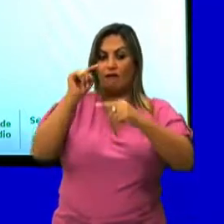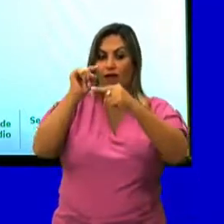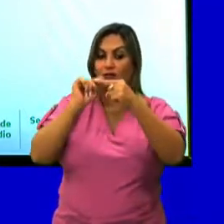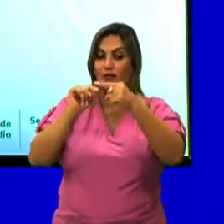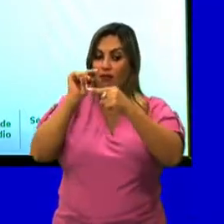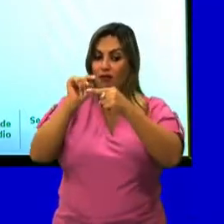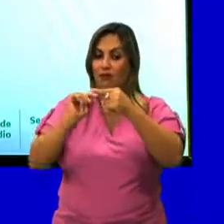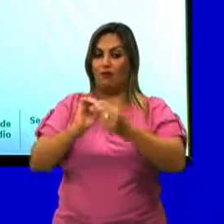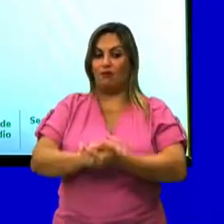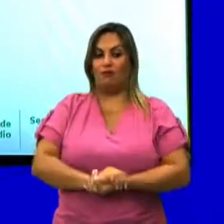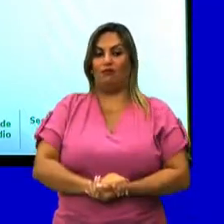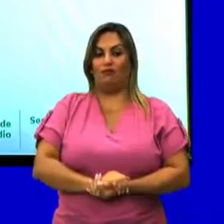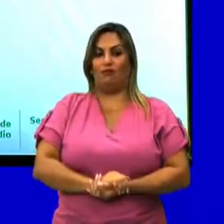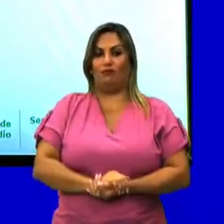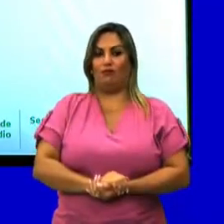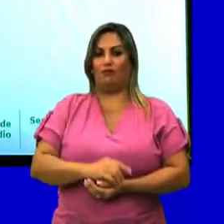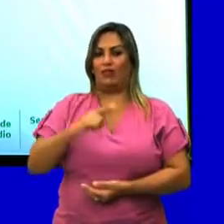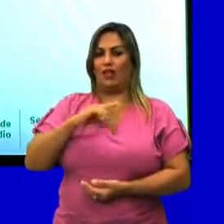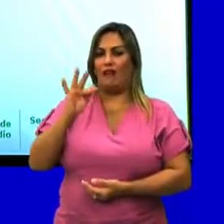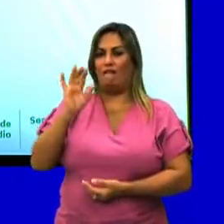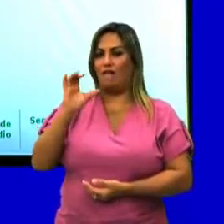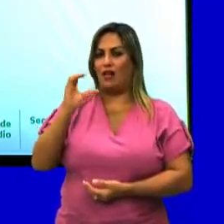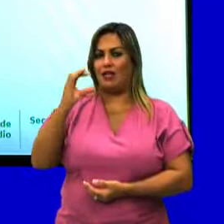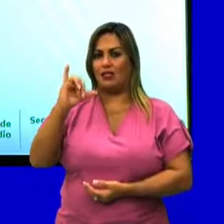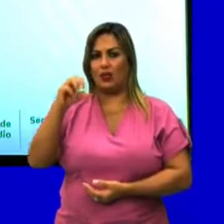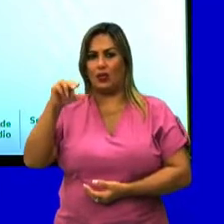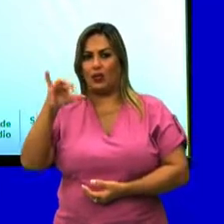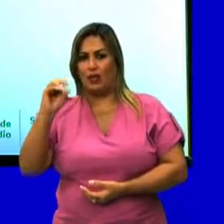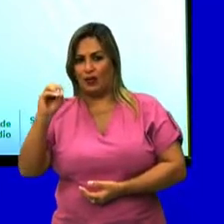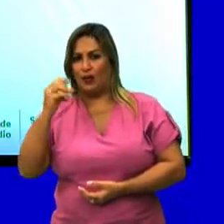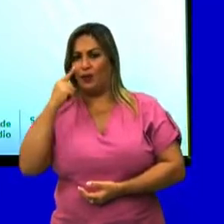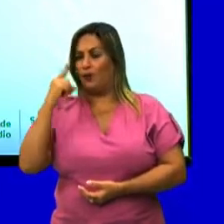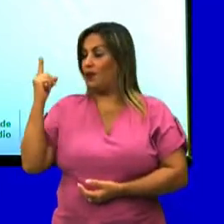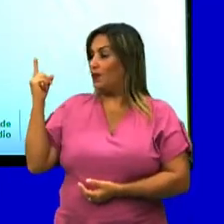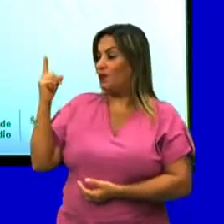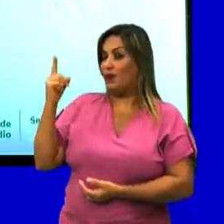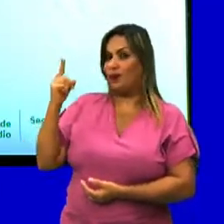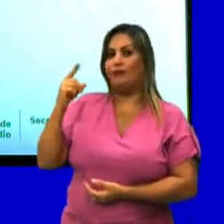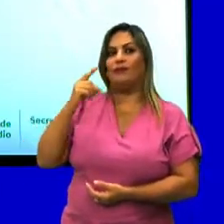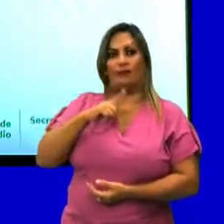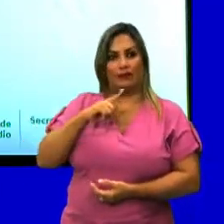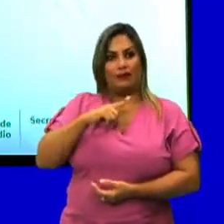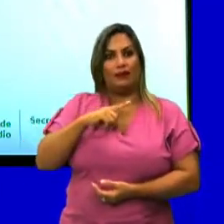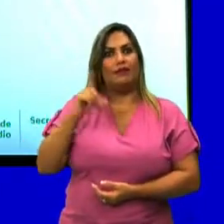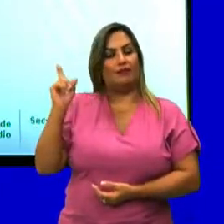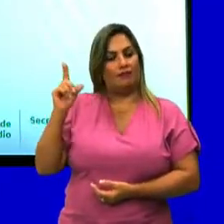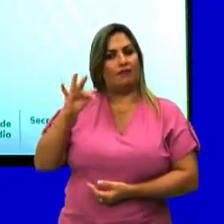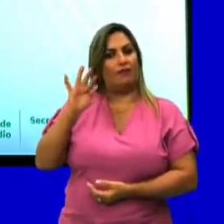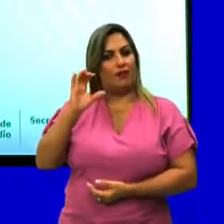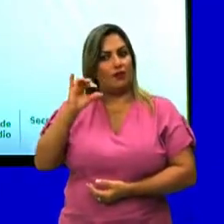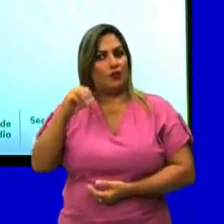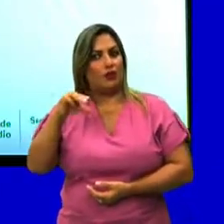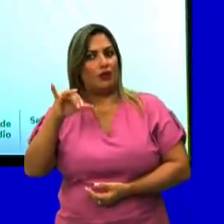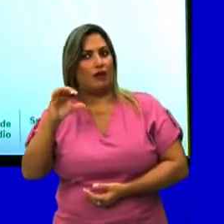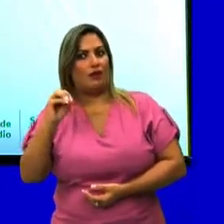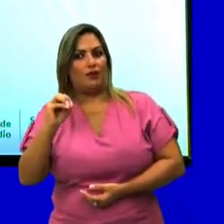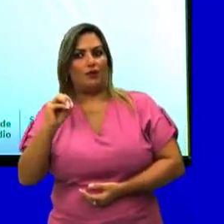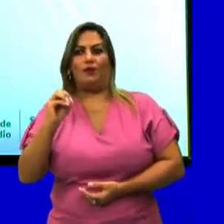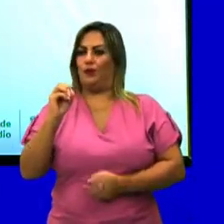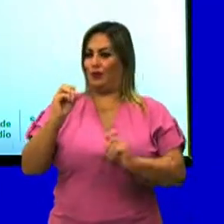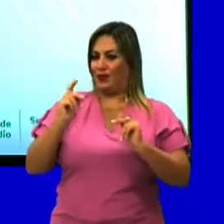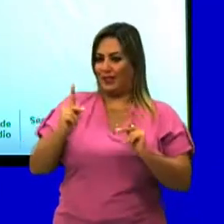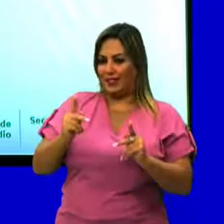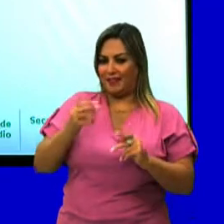fracionário Hall repete aí para mim por favor professor expoente fracionário Ok